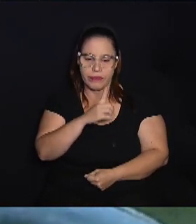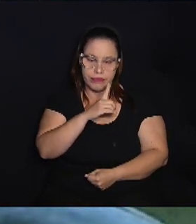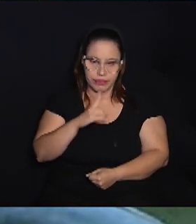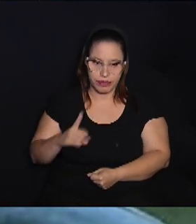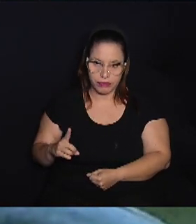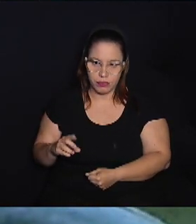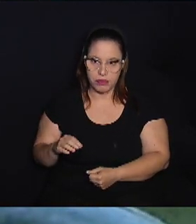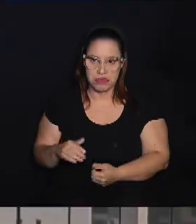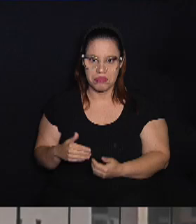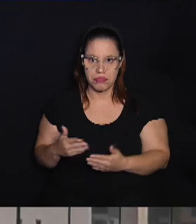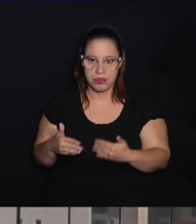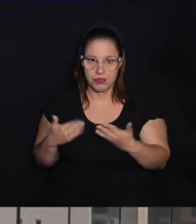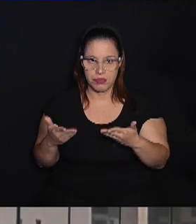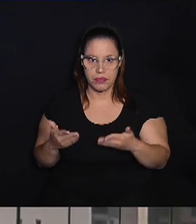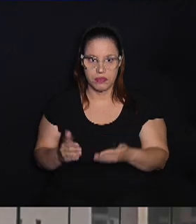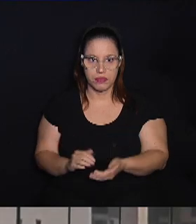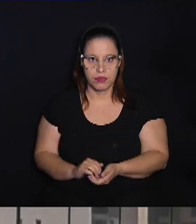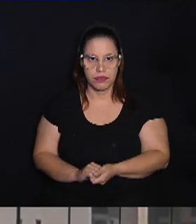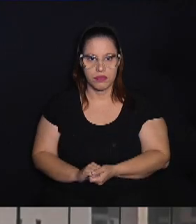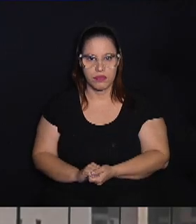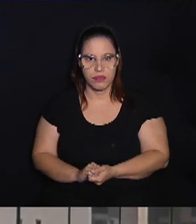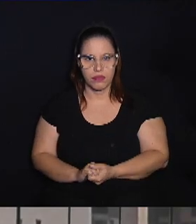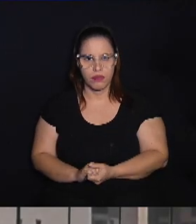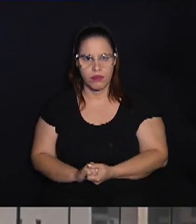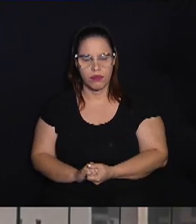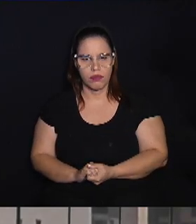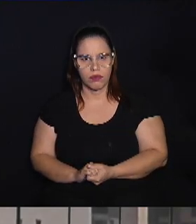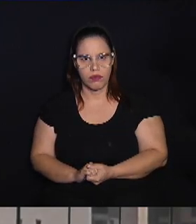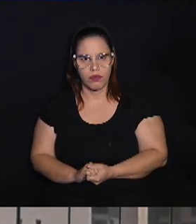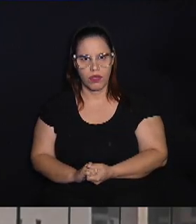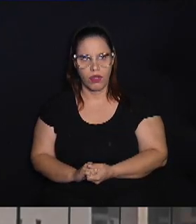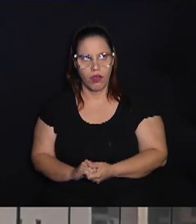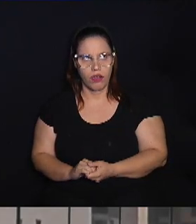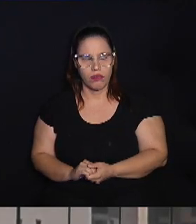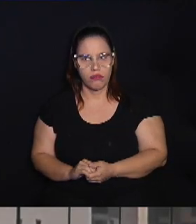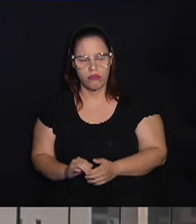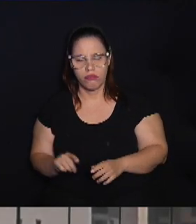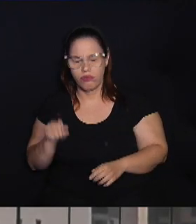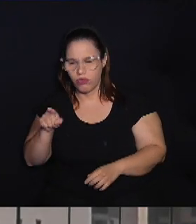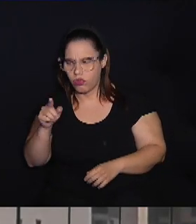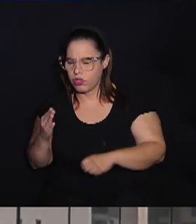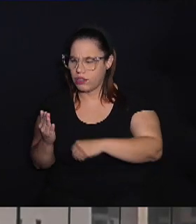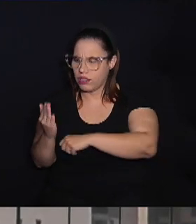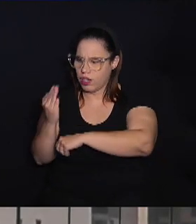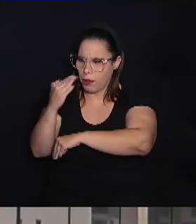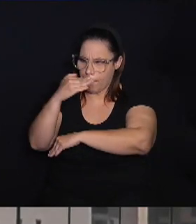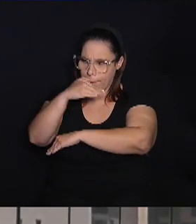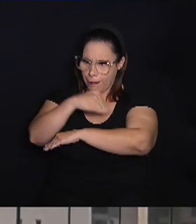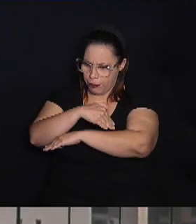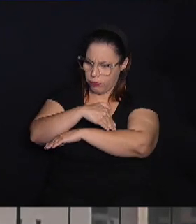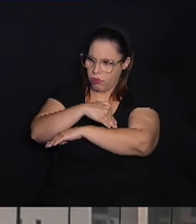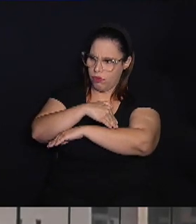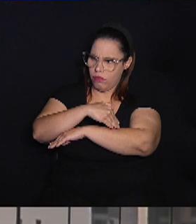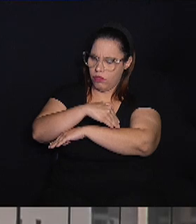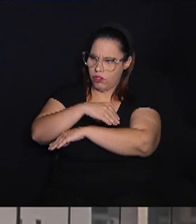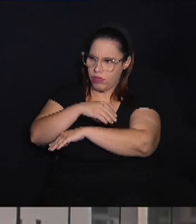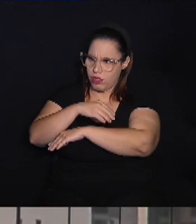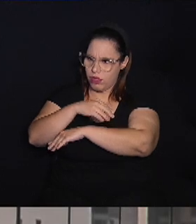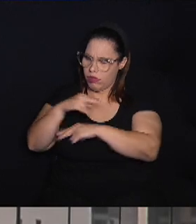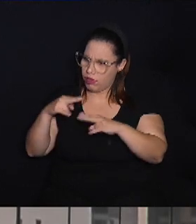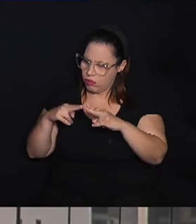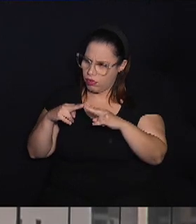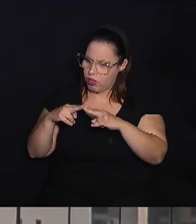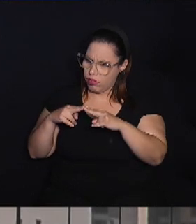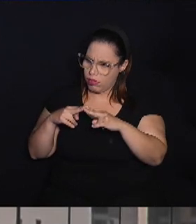enfim. Então, se vocês seriam uma ponte entre os produtores do aço e as pessoas